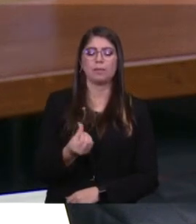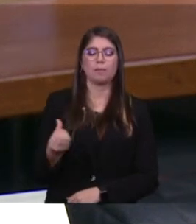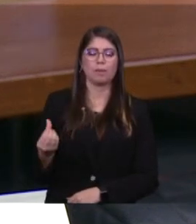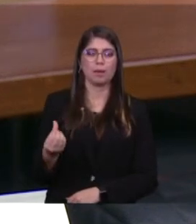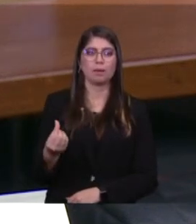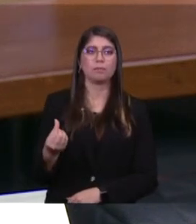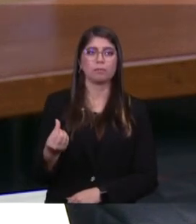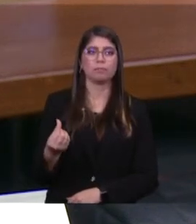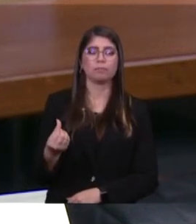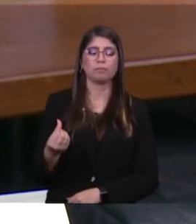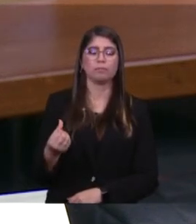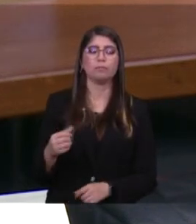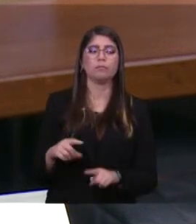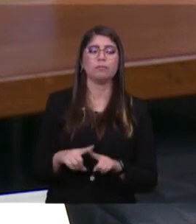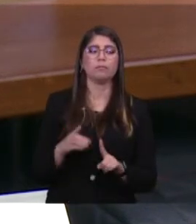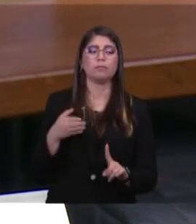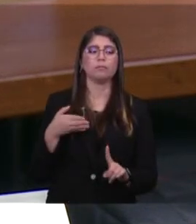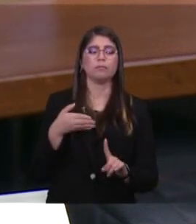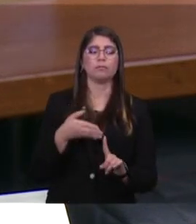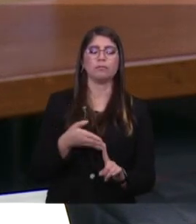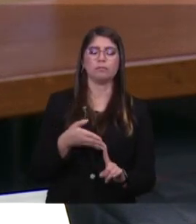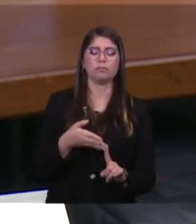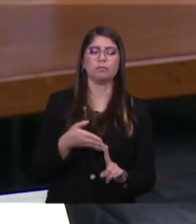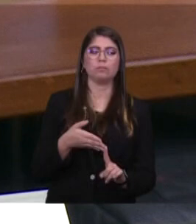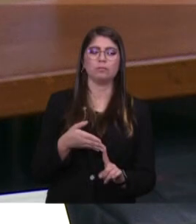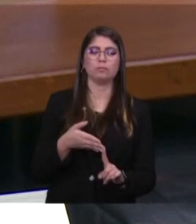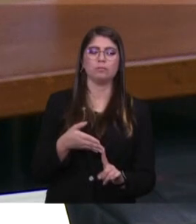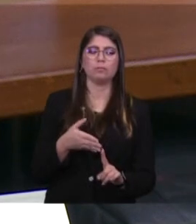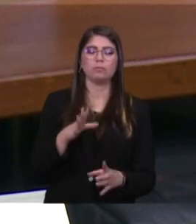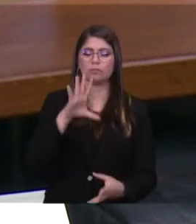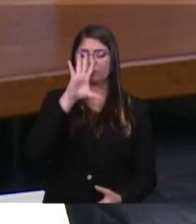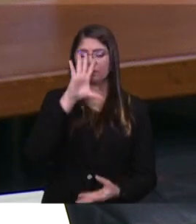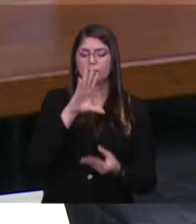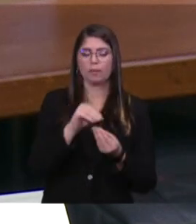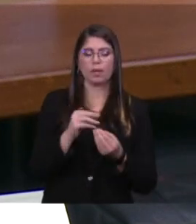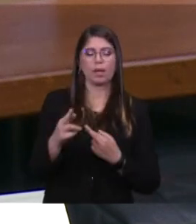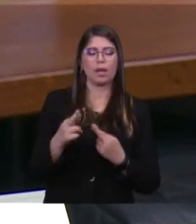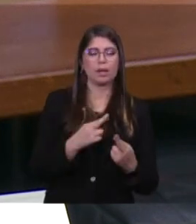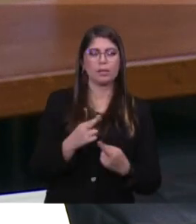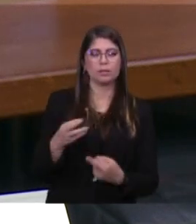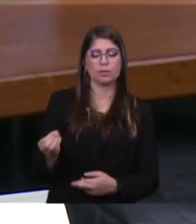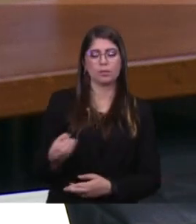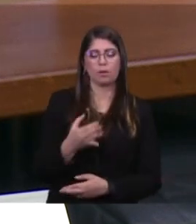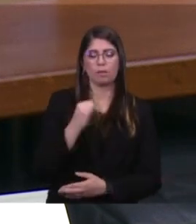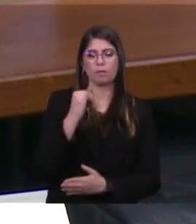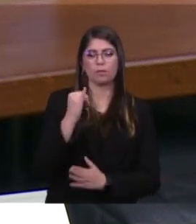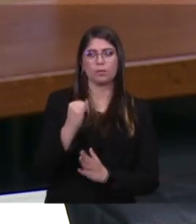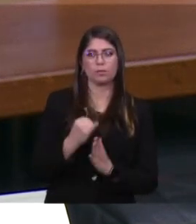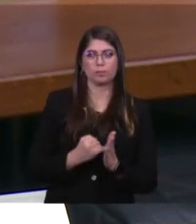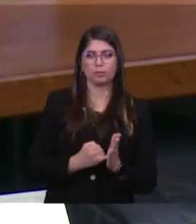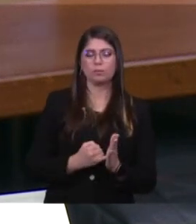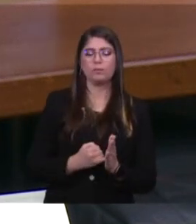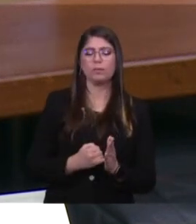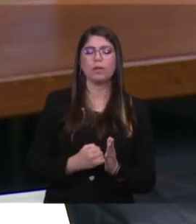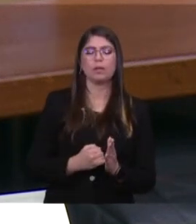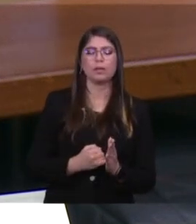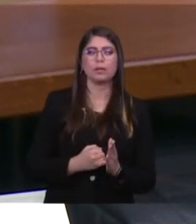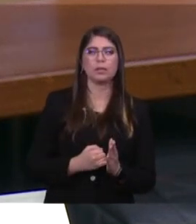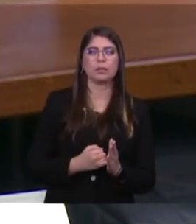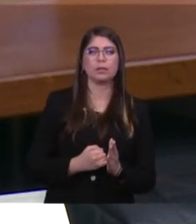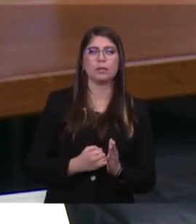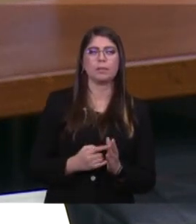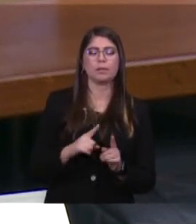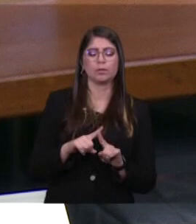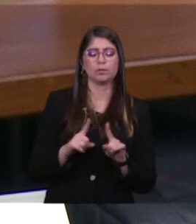da requerente, e no mérito concluiu que a nova relação jurídico-tributária entre o remetente e o estado de destinação